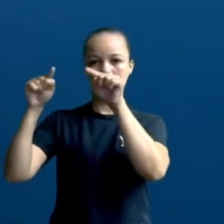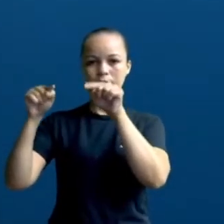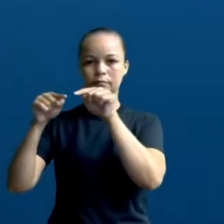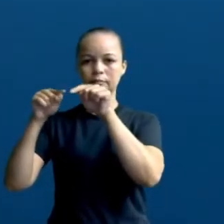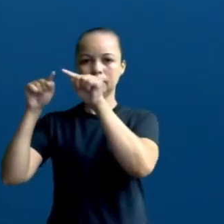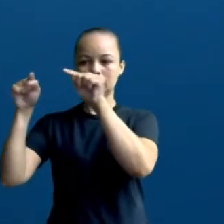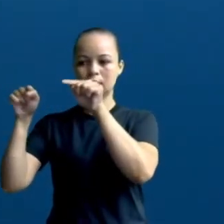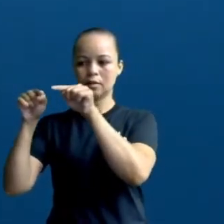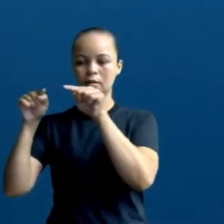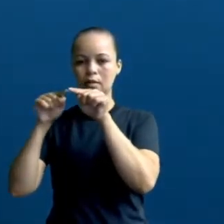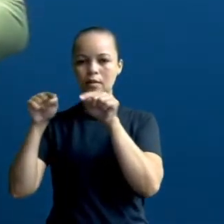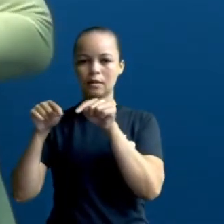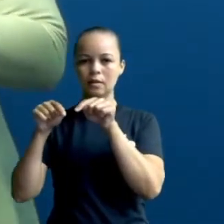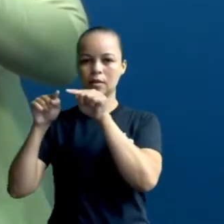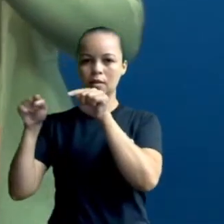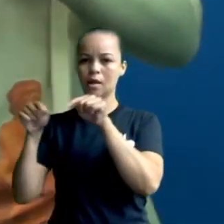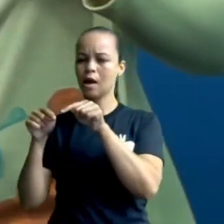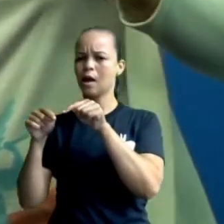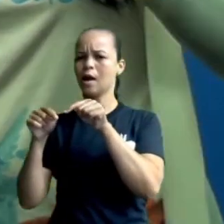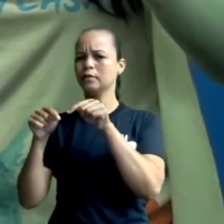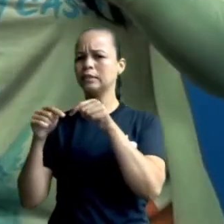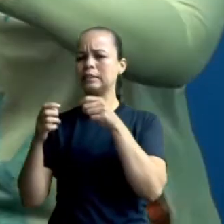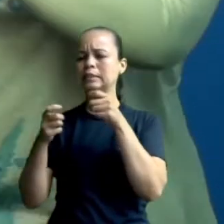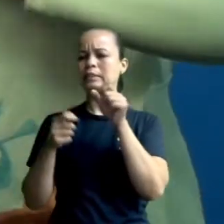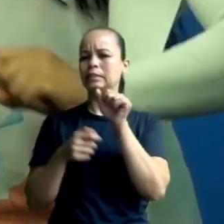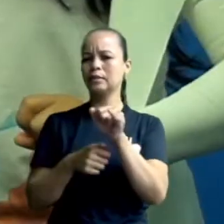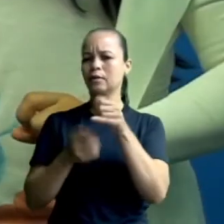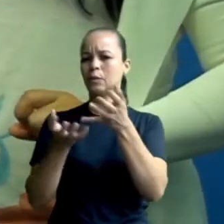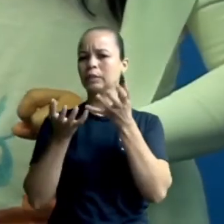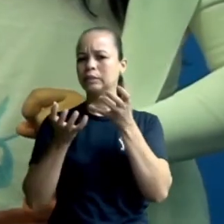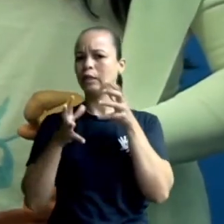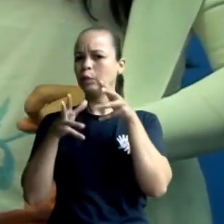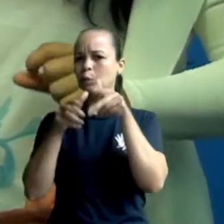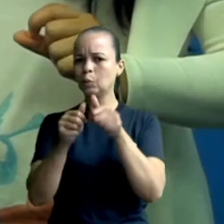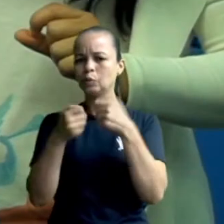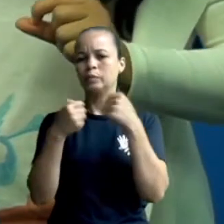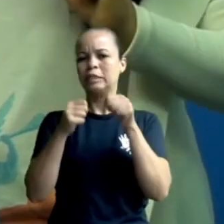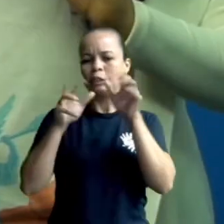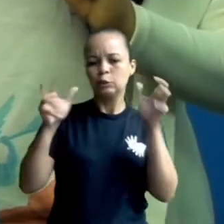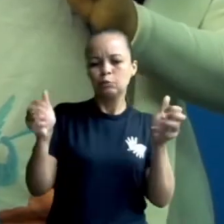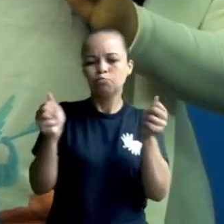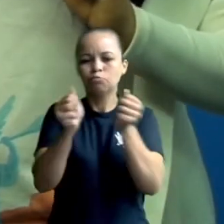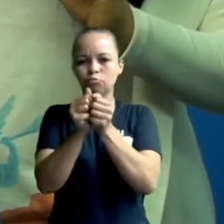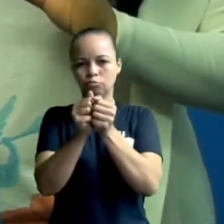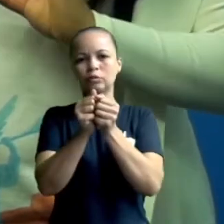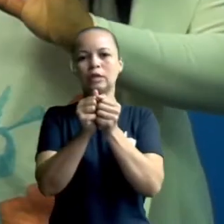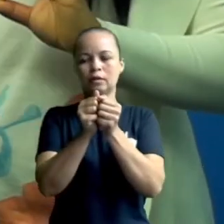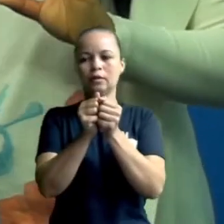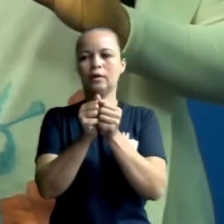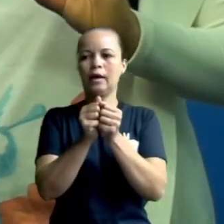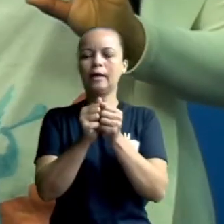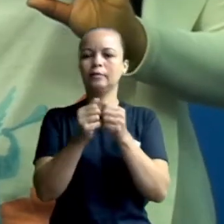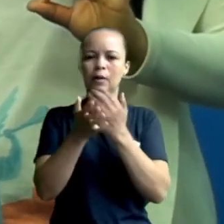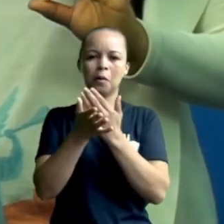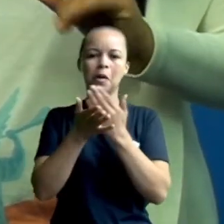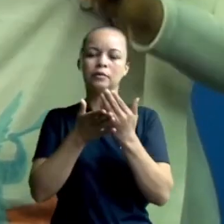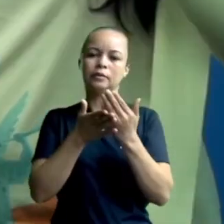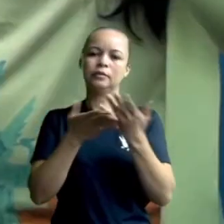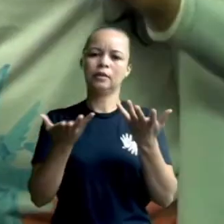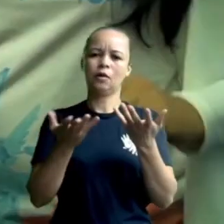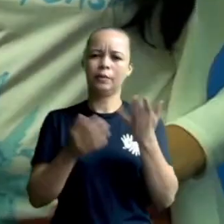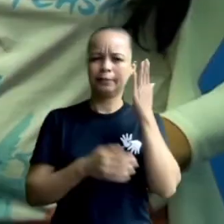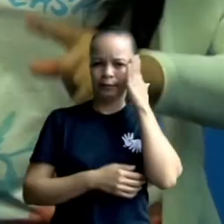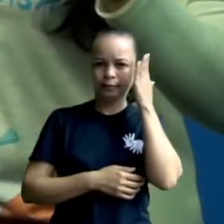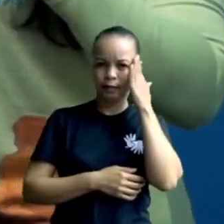basta juntar. Vou ter a minha figura inicial. Deu para entender? Não é mais simples